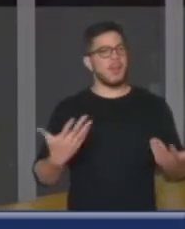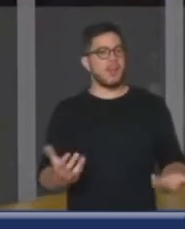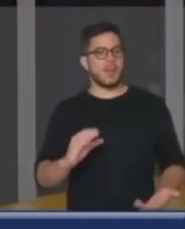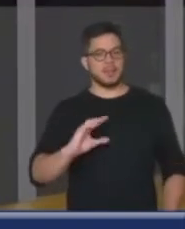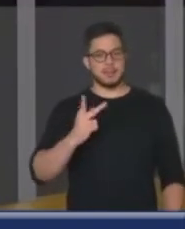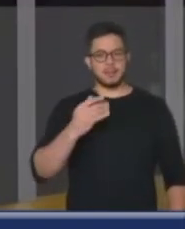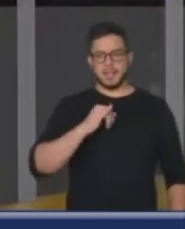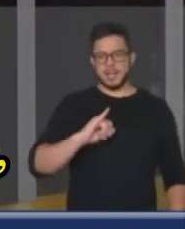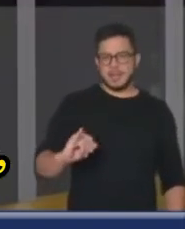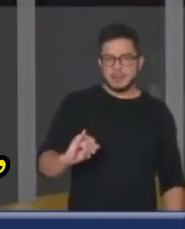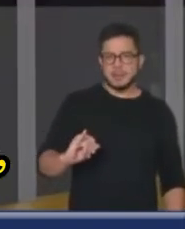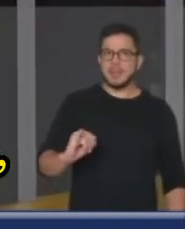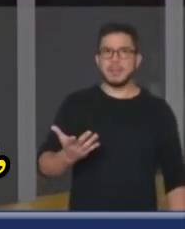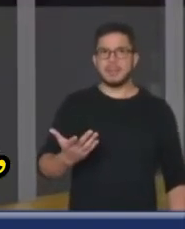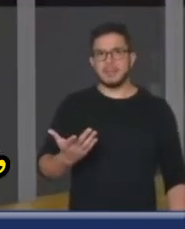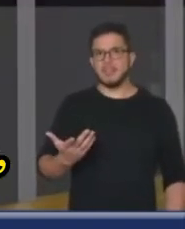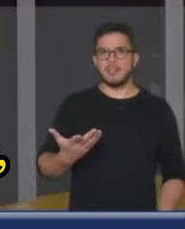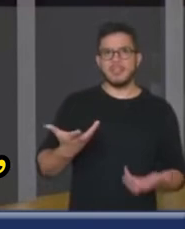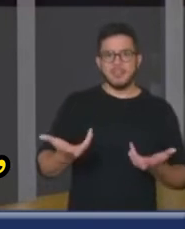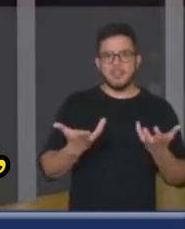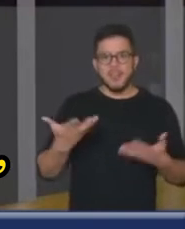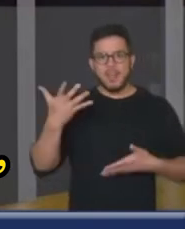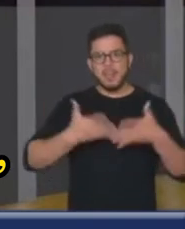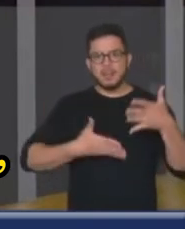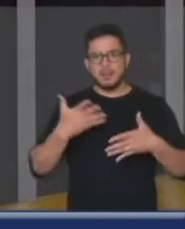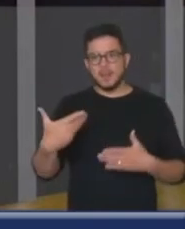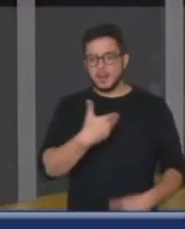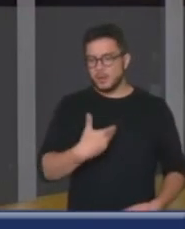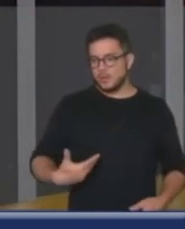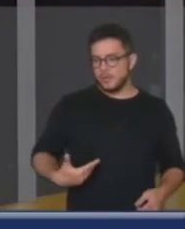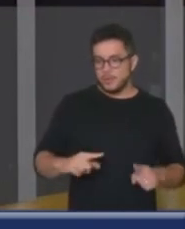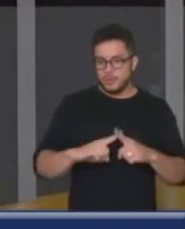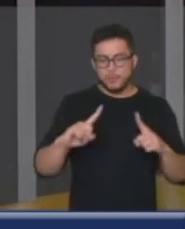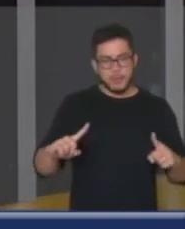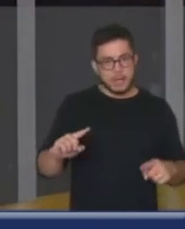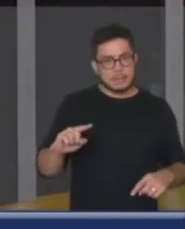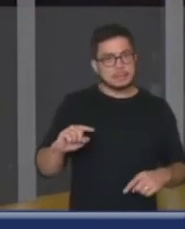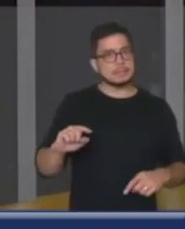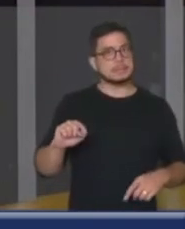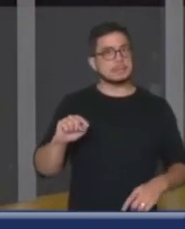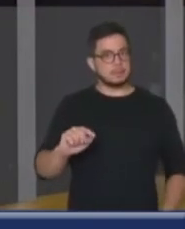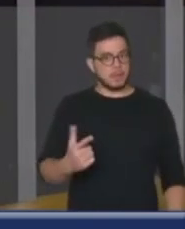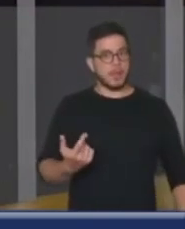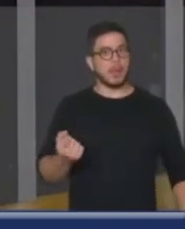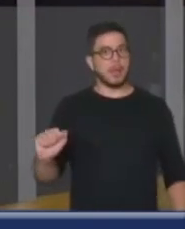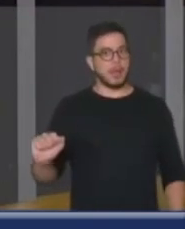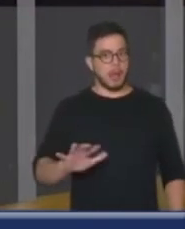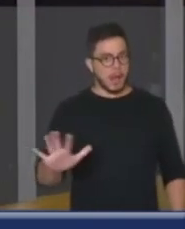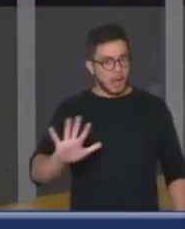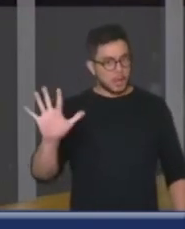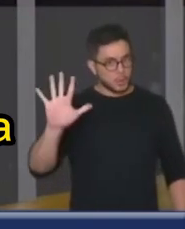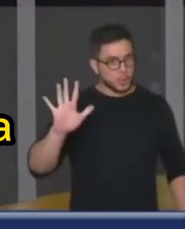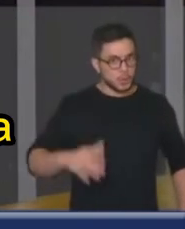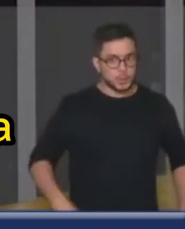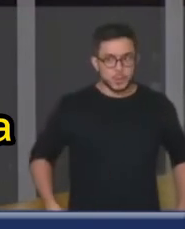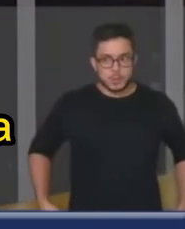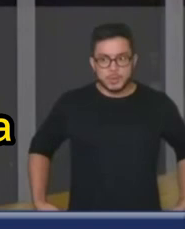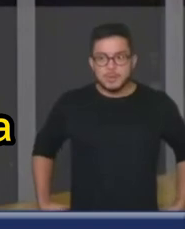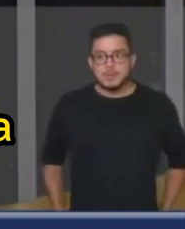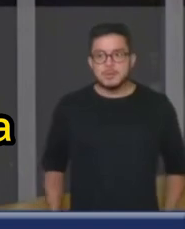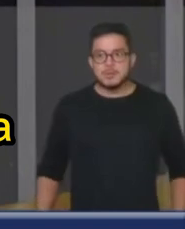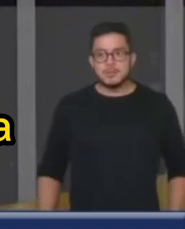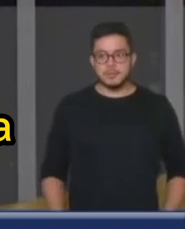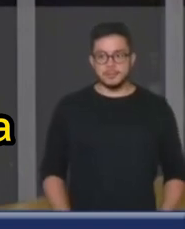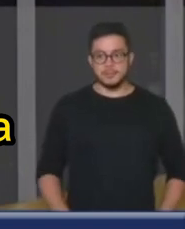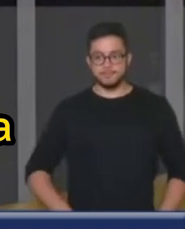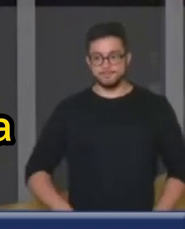tão cara. Está tão cara para o desgoverno para comprar aliados e retirar assinaturas. Isso tudo, obviamente,